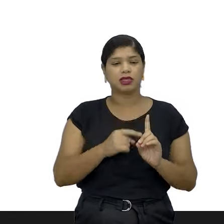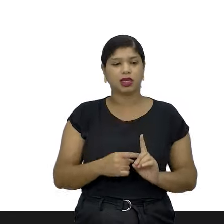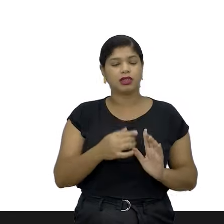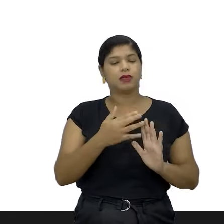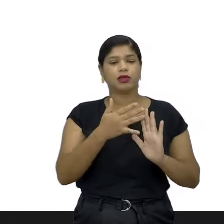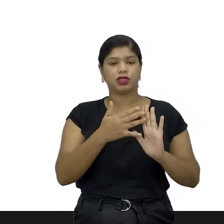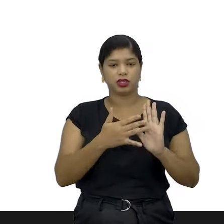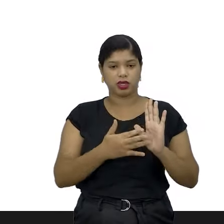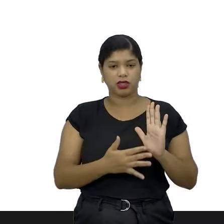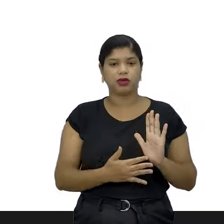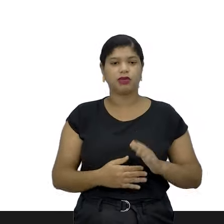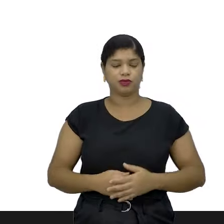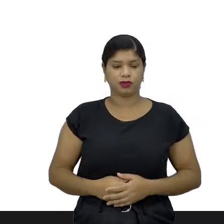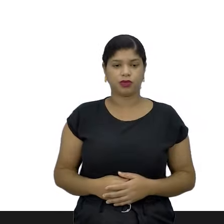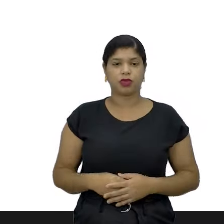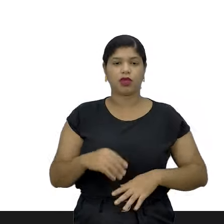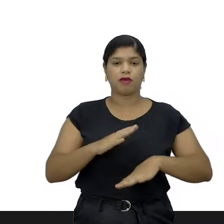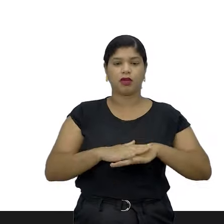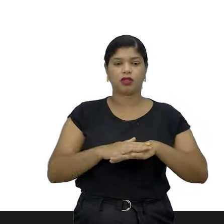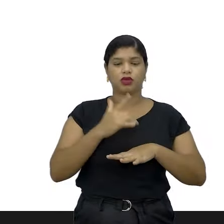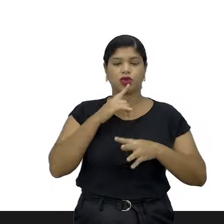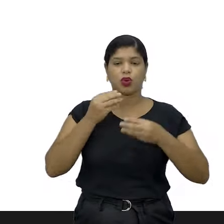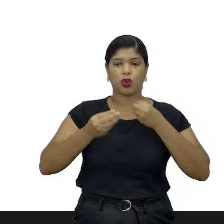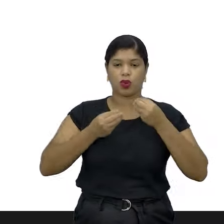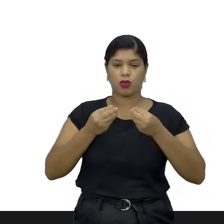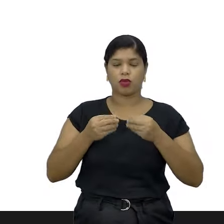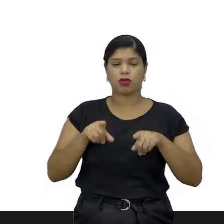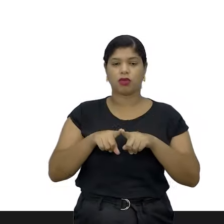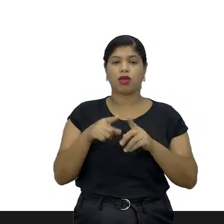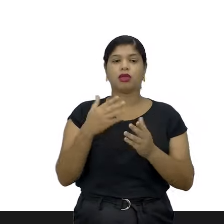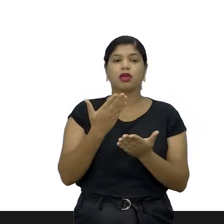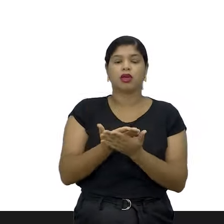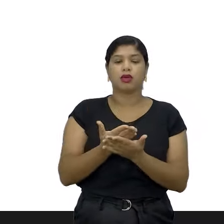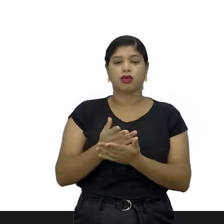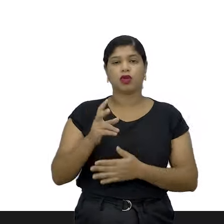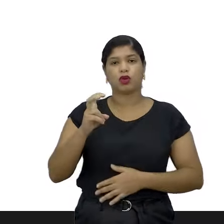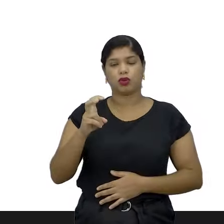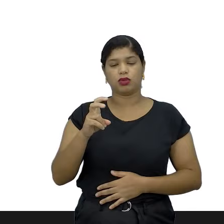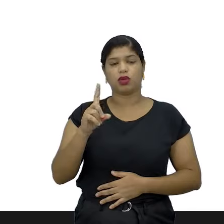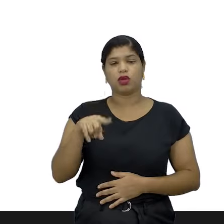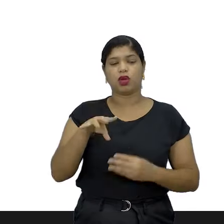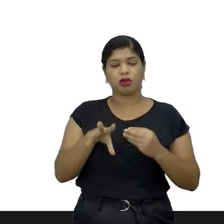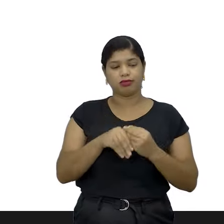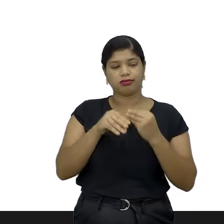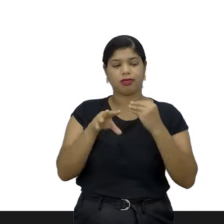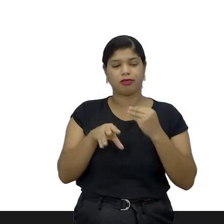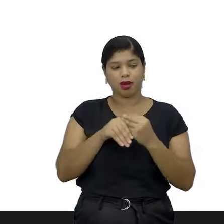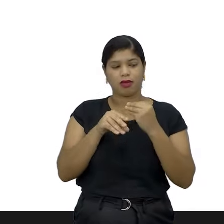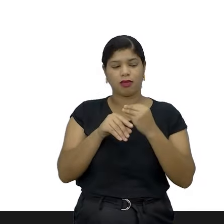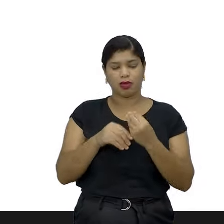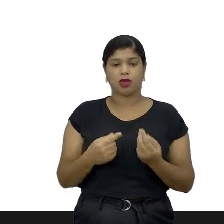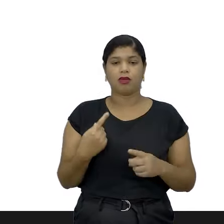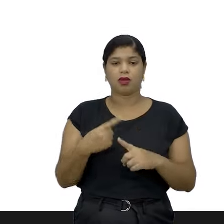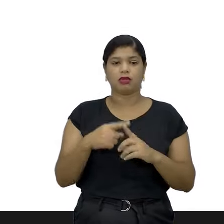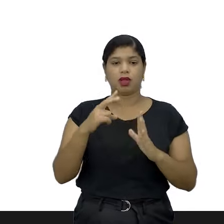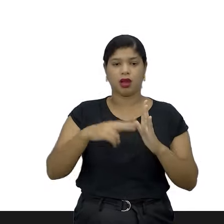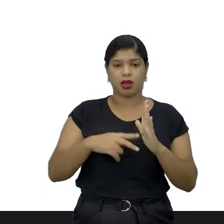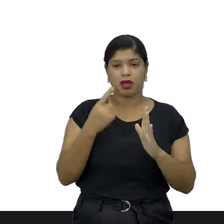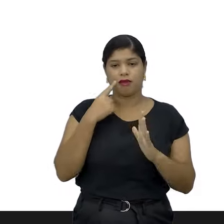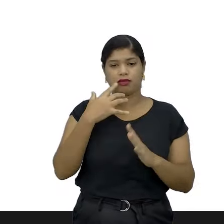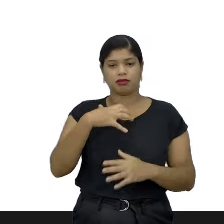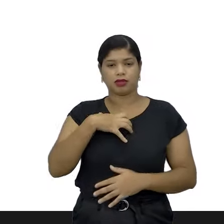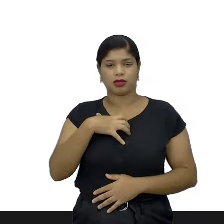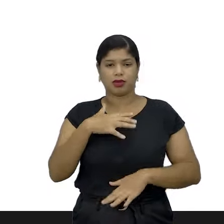fazer, certo? E na aula 5, completando a receita. Então, depois de ler o modo de fazer de